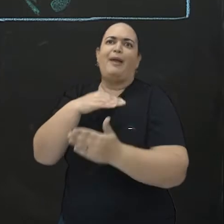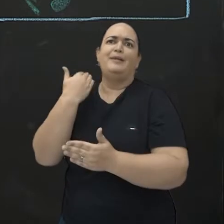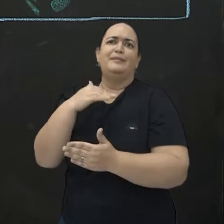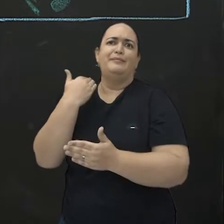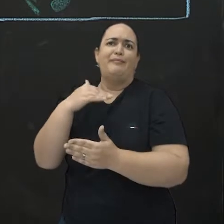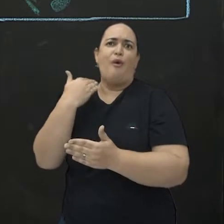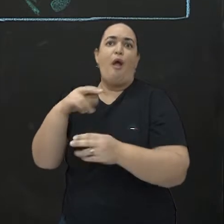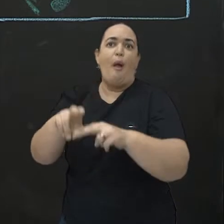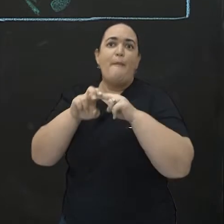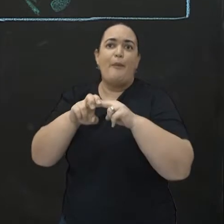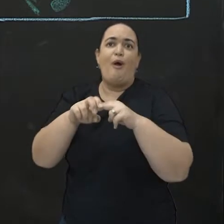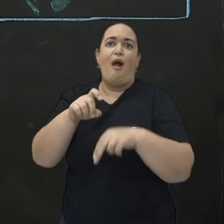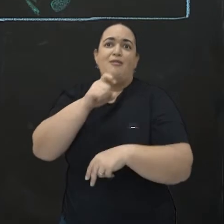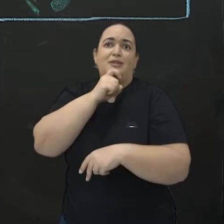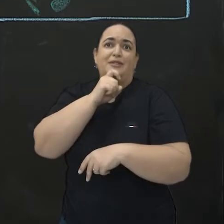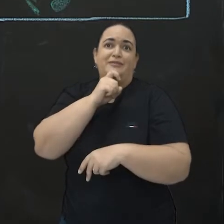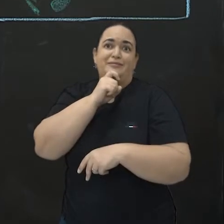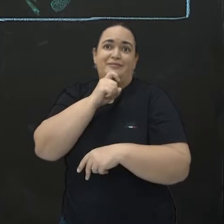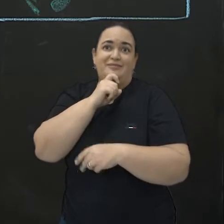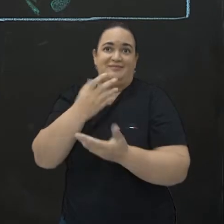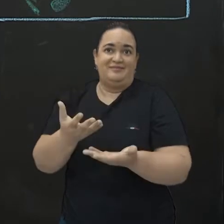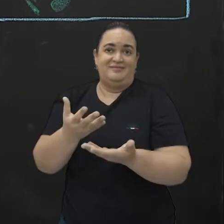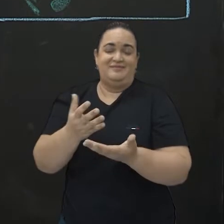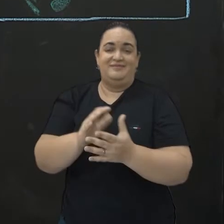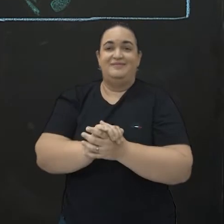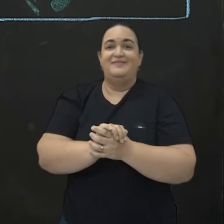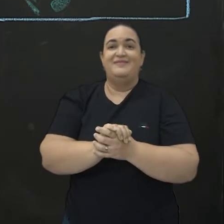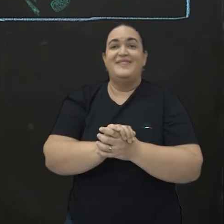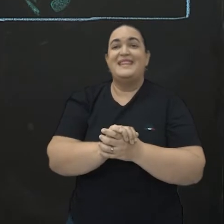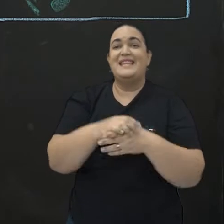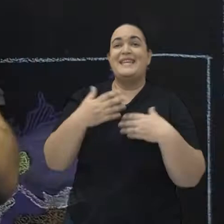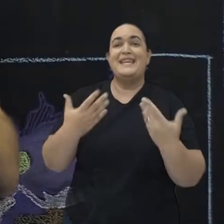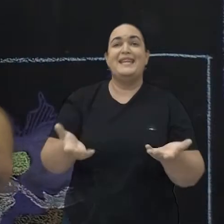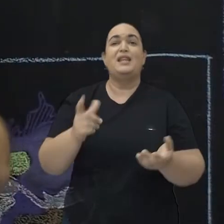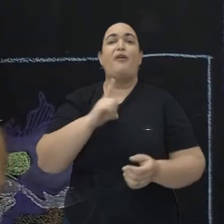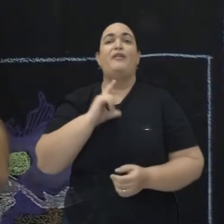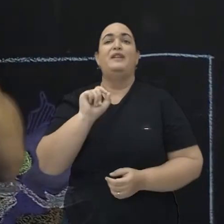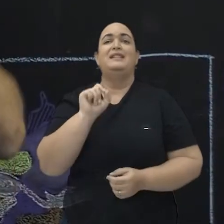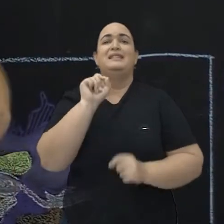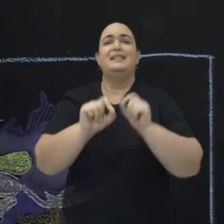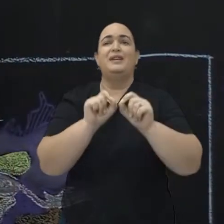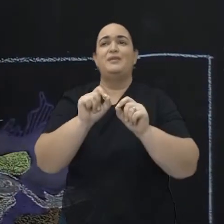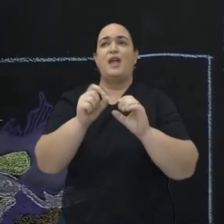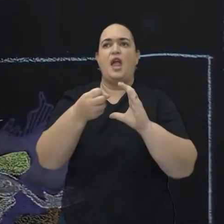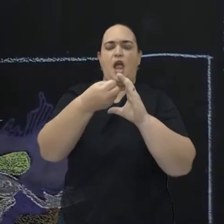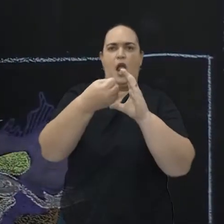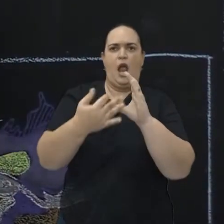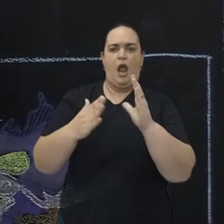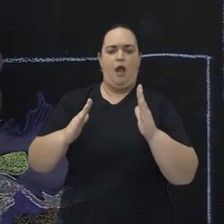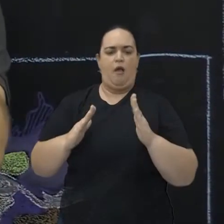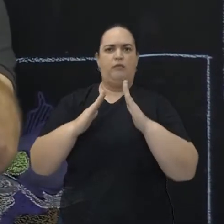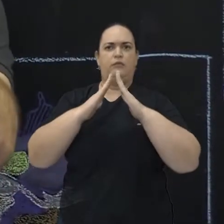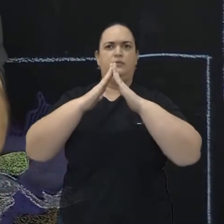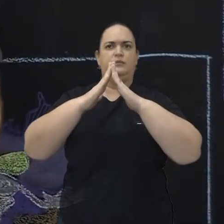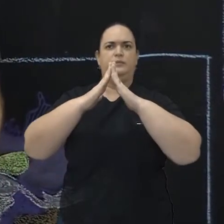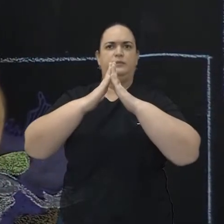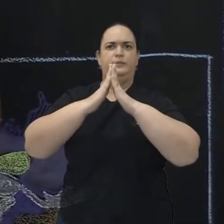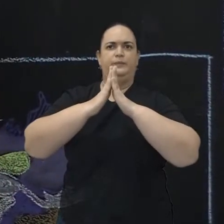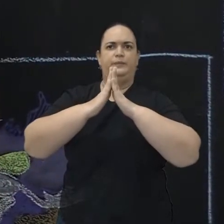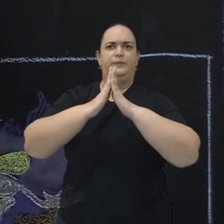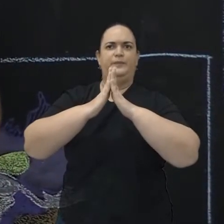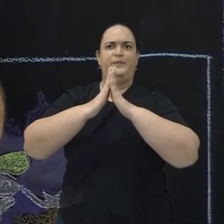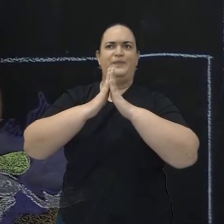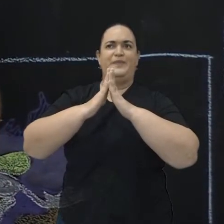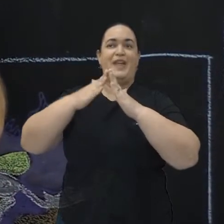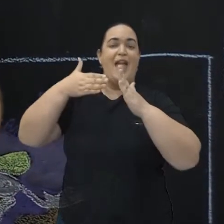queimada devido aí à baixa temperatura. Assim, acaba tendo ali essa característica. O formato de cone também impede